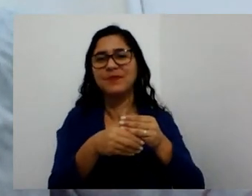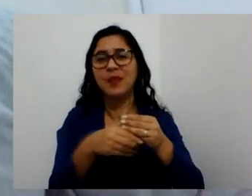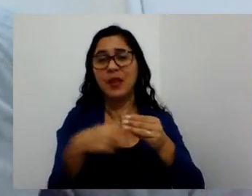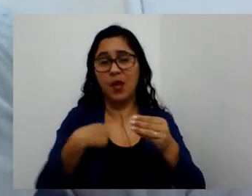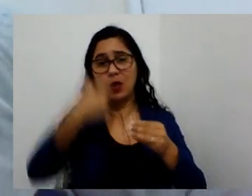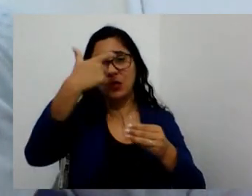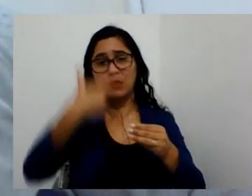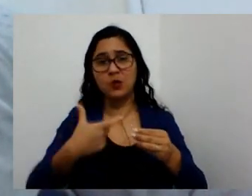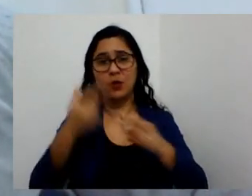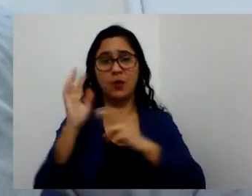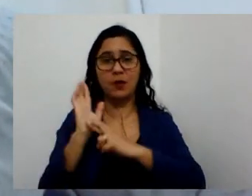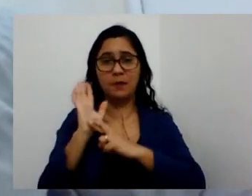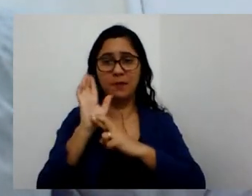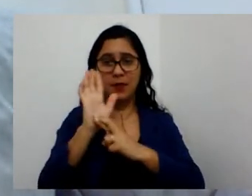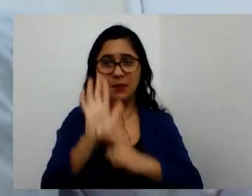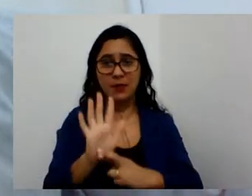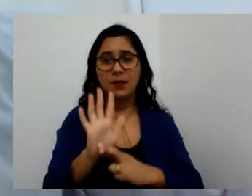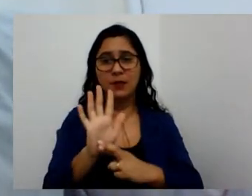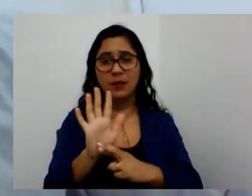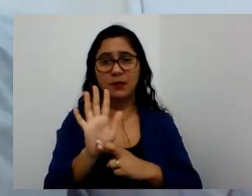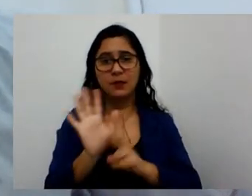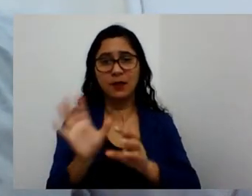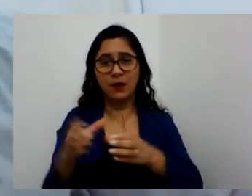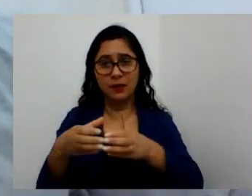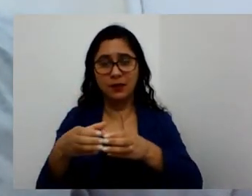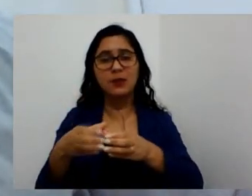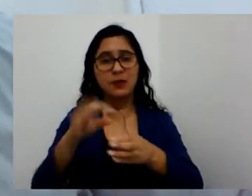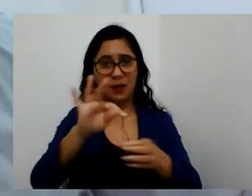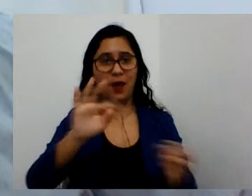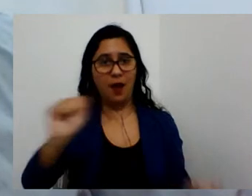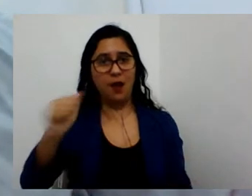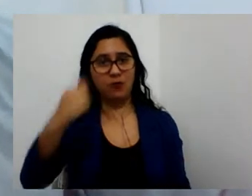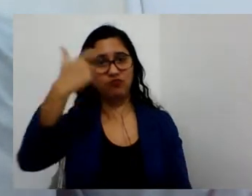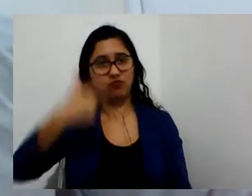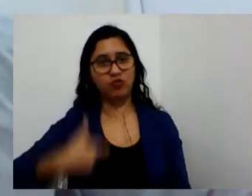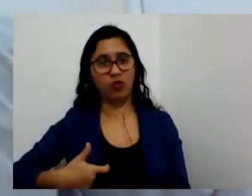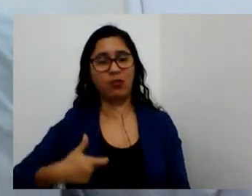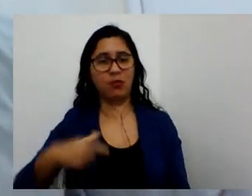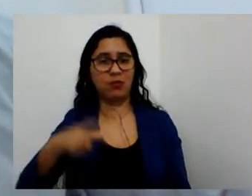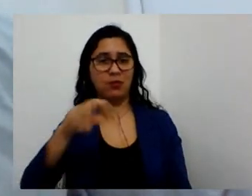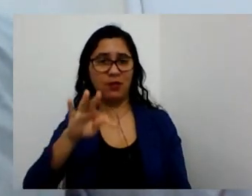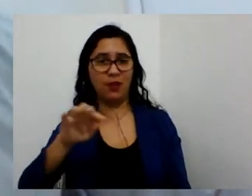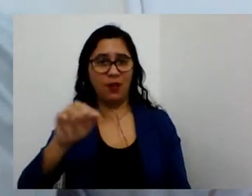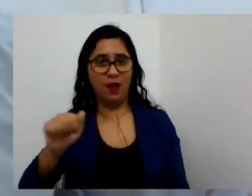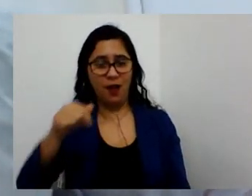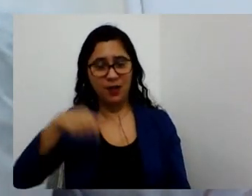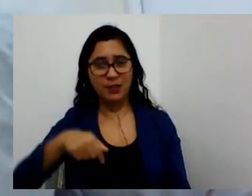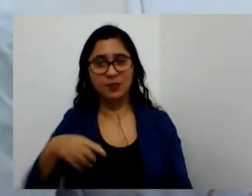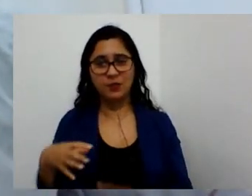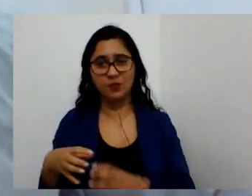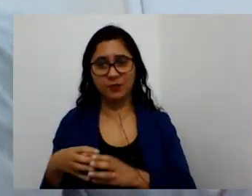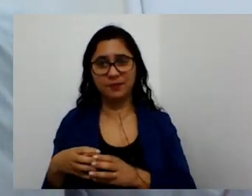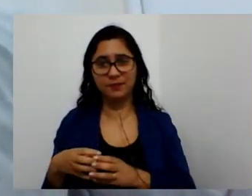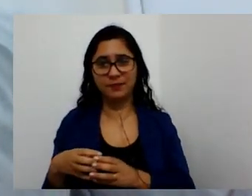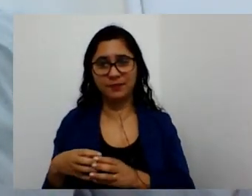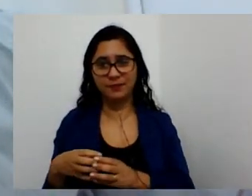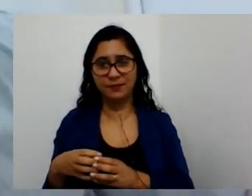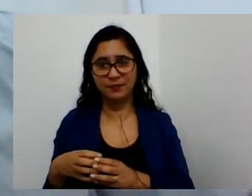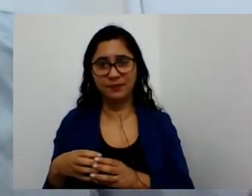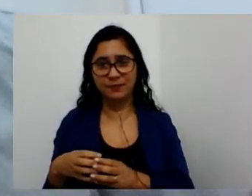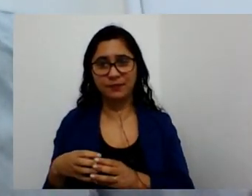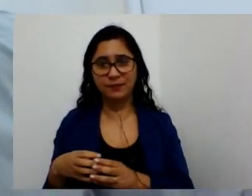representante da categoria de técnicos administrativos nessa chapa.